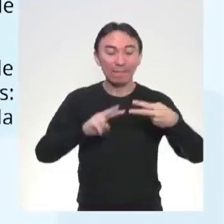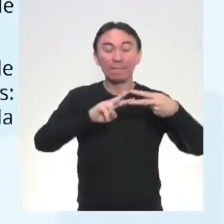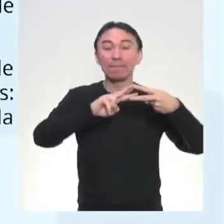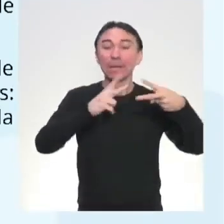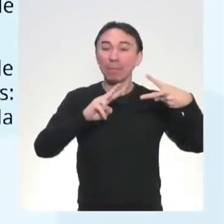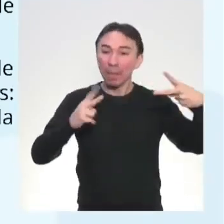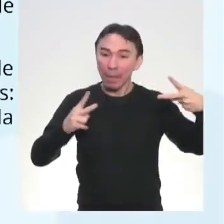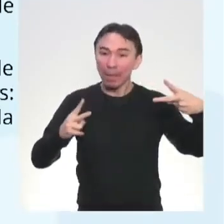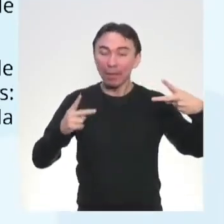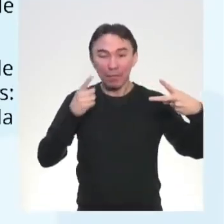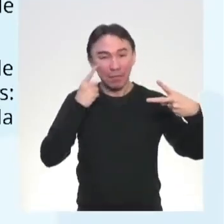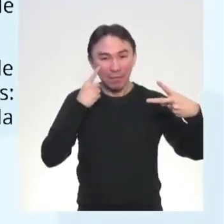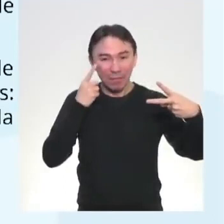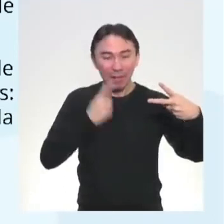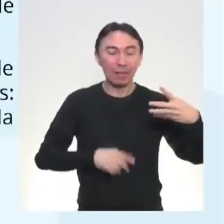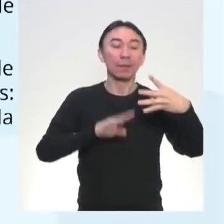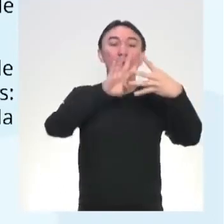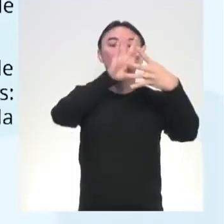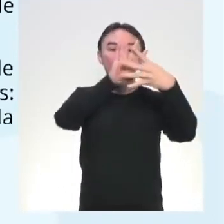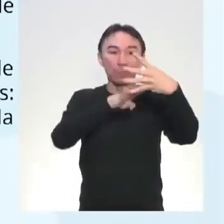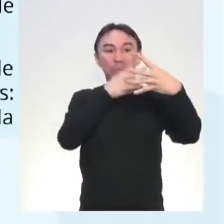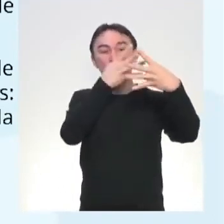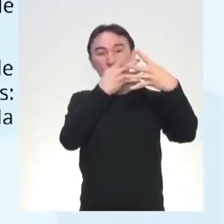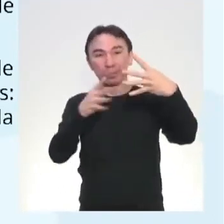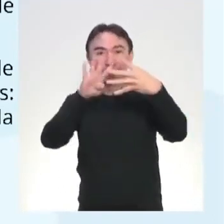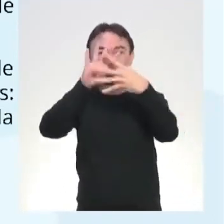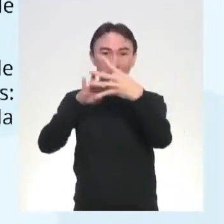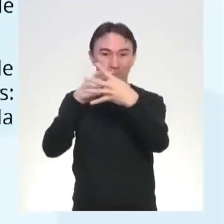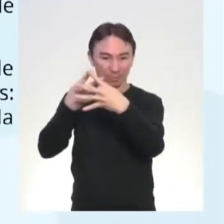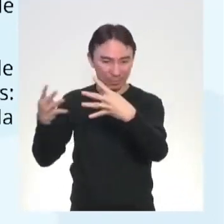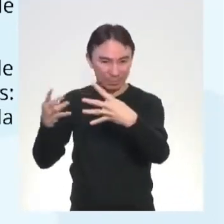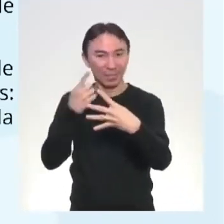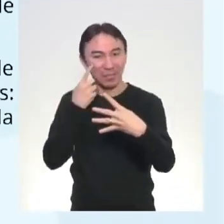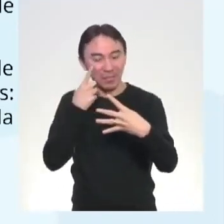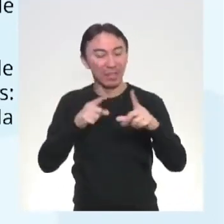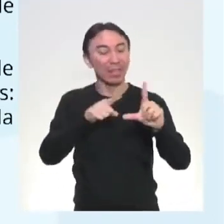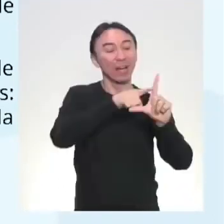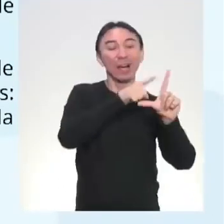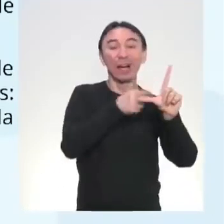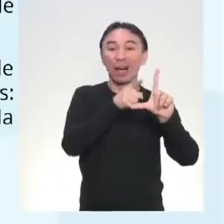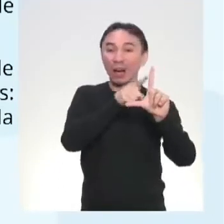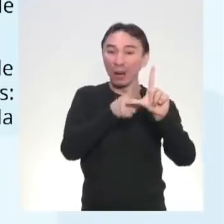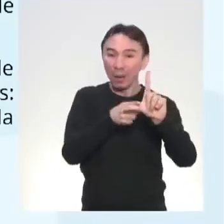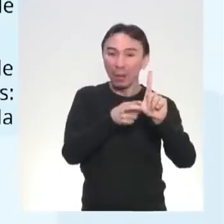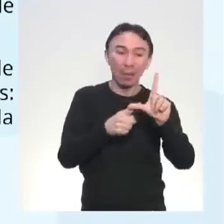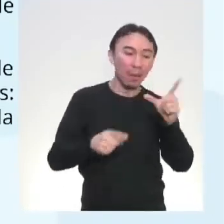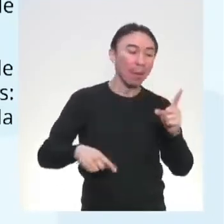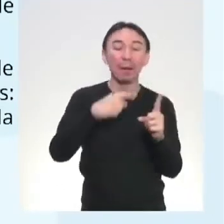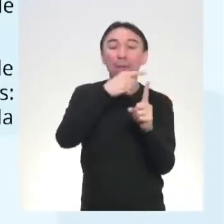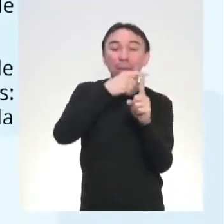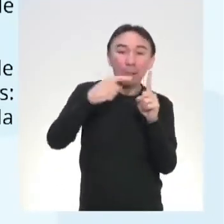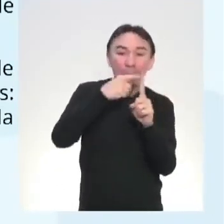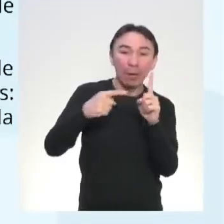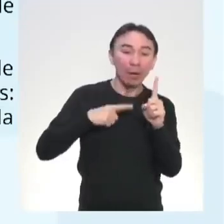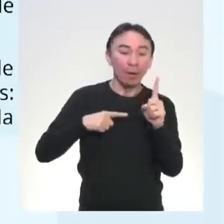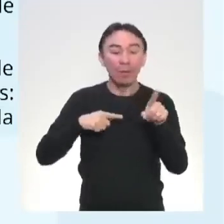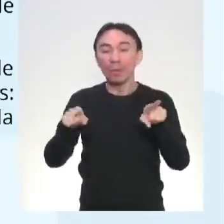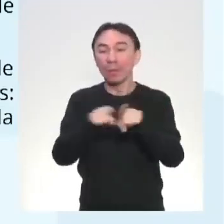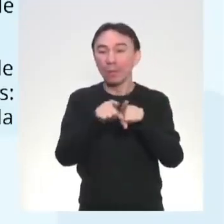malhas quadriculadas, reconhecimento da congruência dos ângulos e da proporcionalidade dos